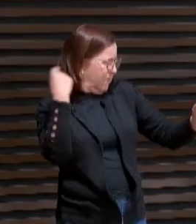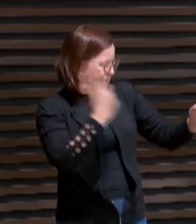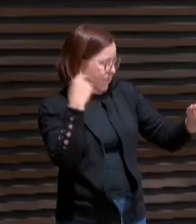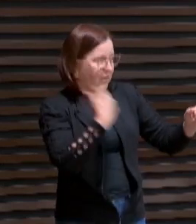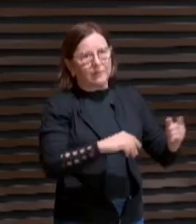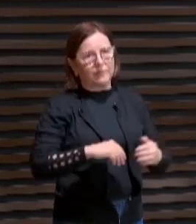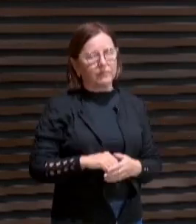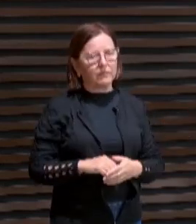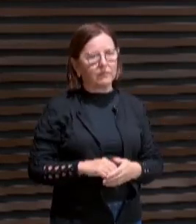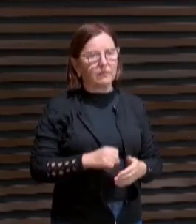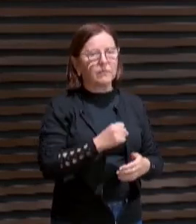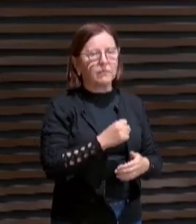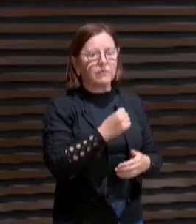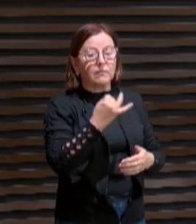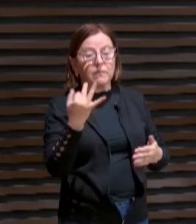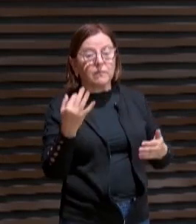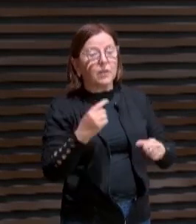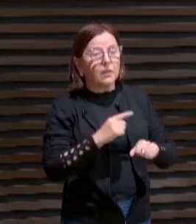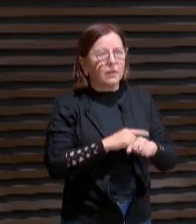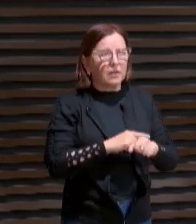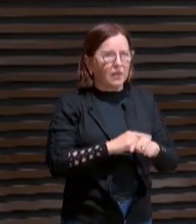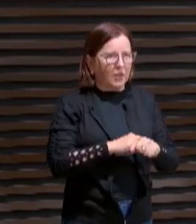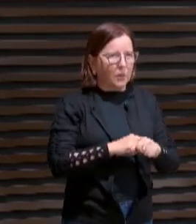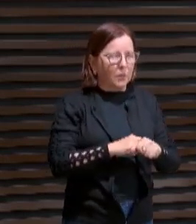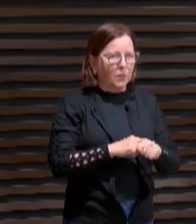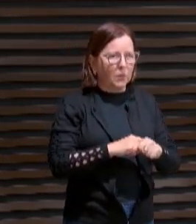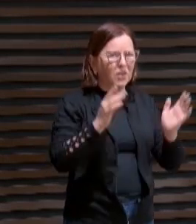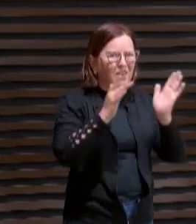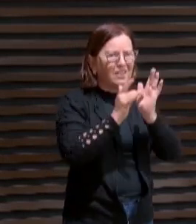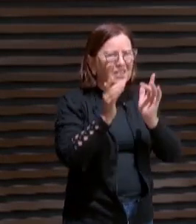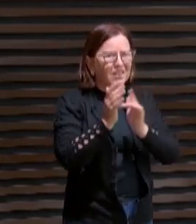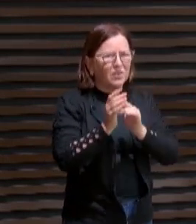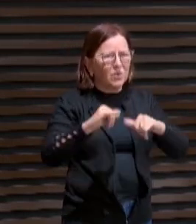Quanto tempo Jesus passou debaixo da chibata?